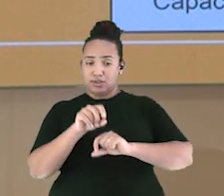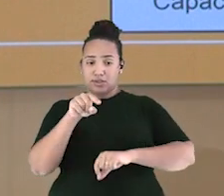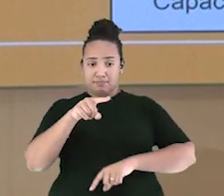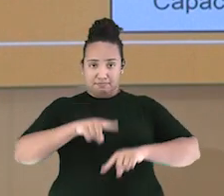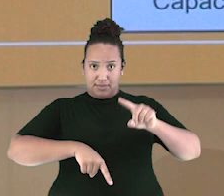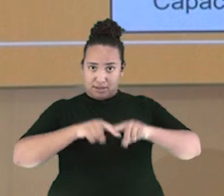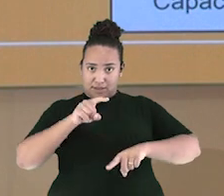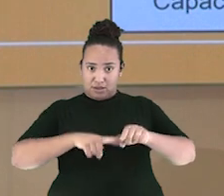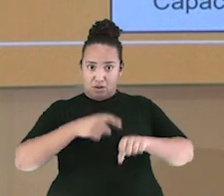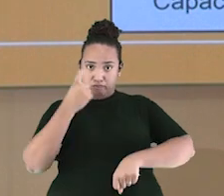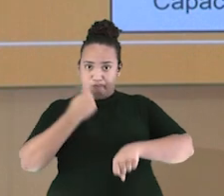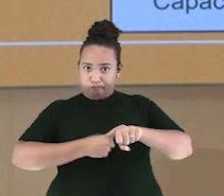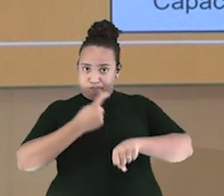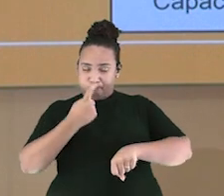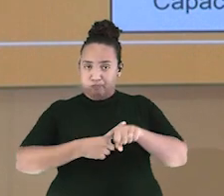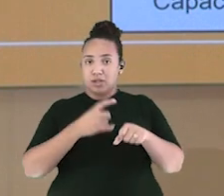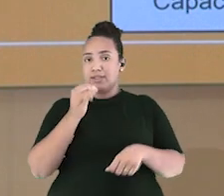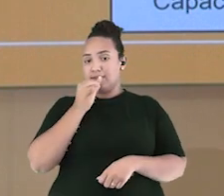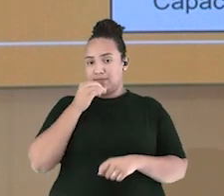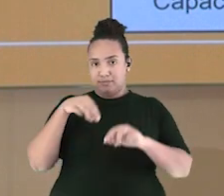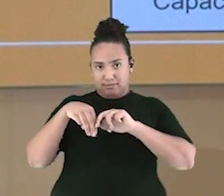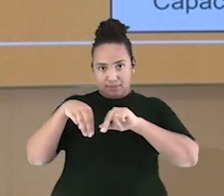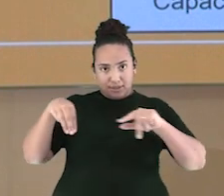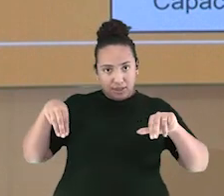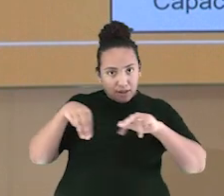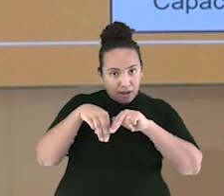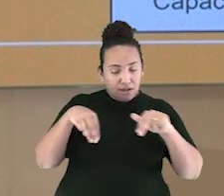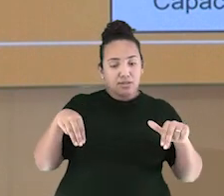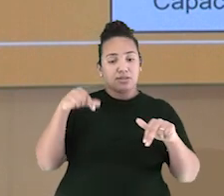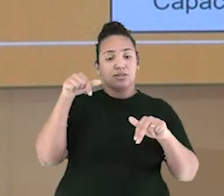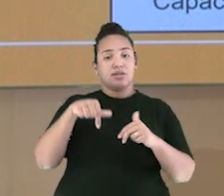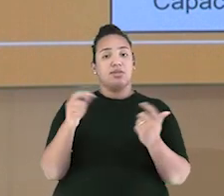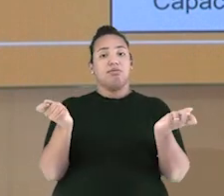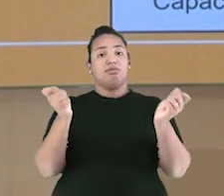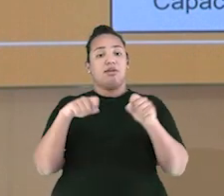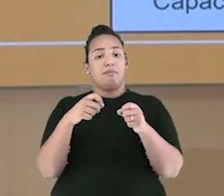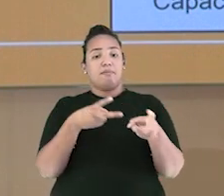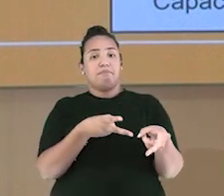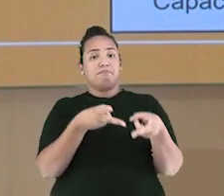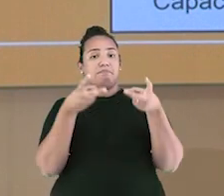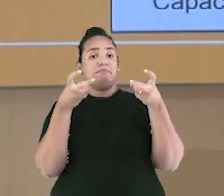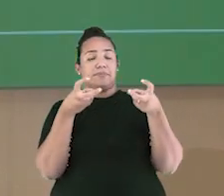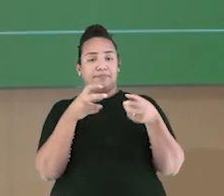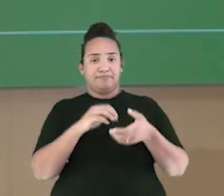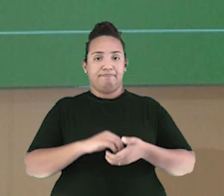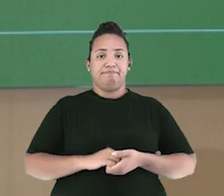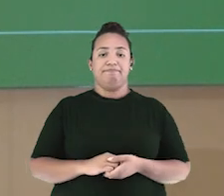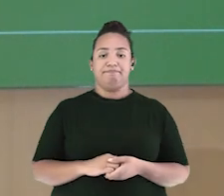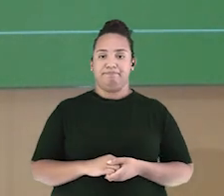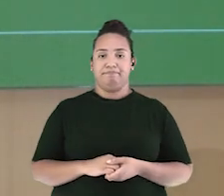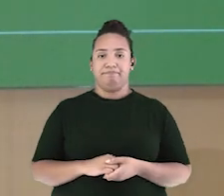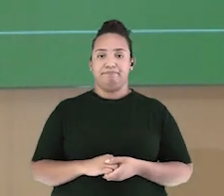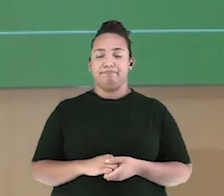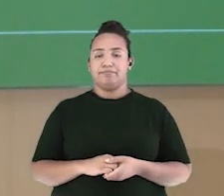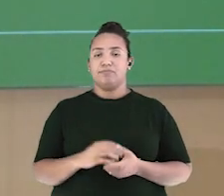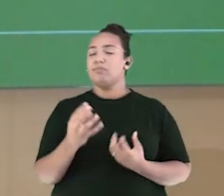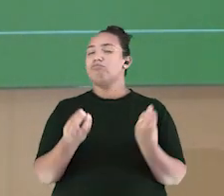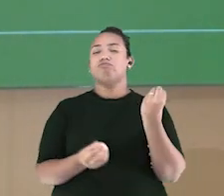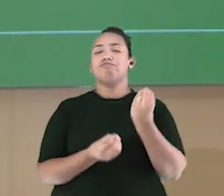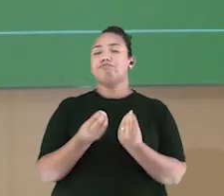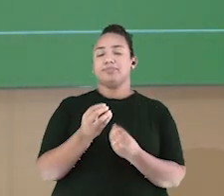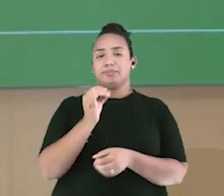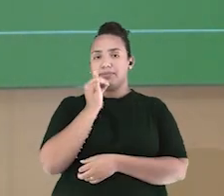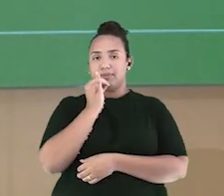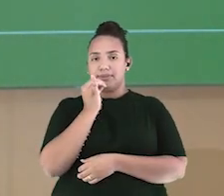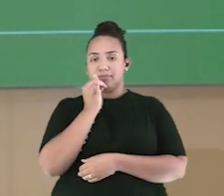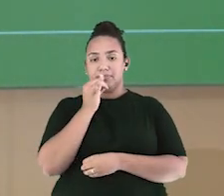de um material, de um mineral no caso, para fazer sua identificação. Na prática, a dureza de